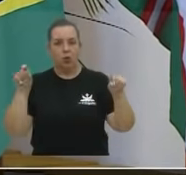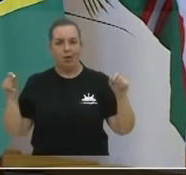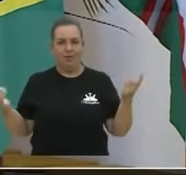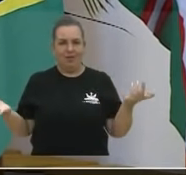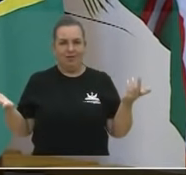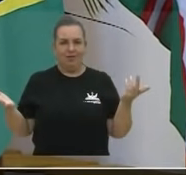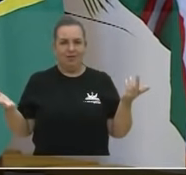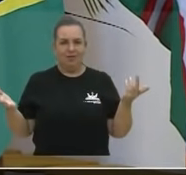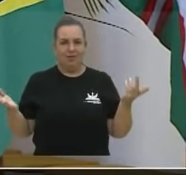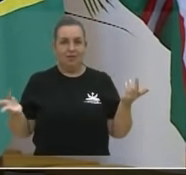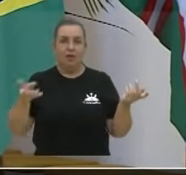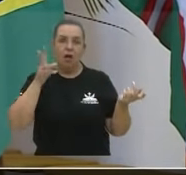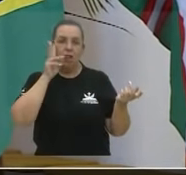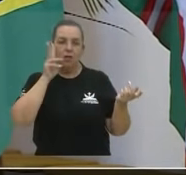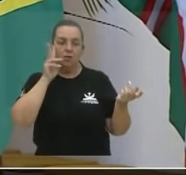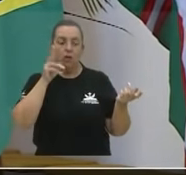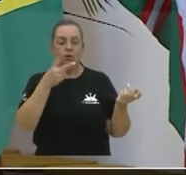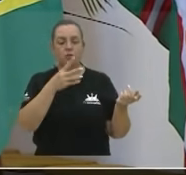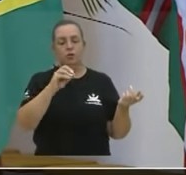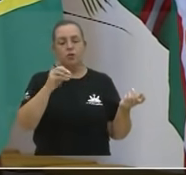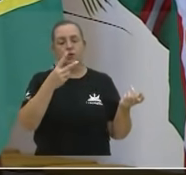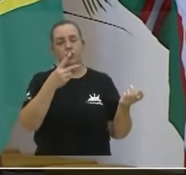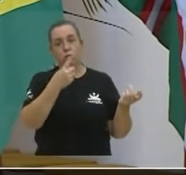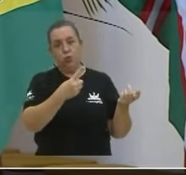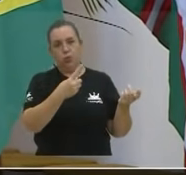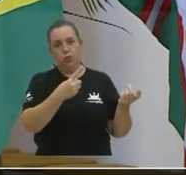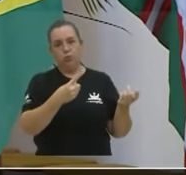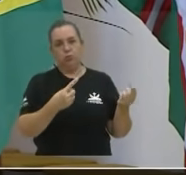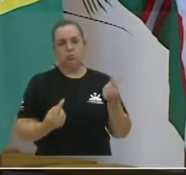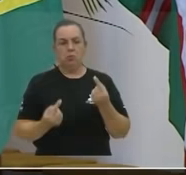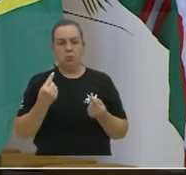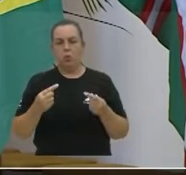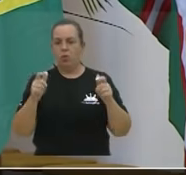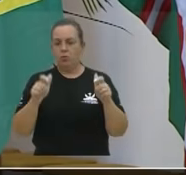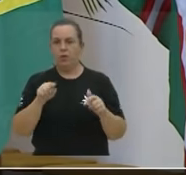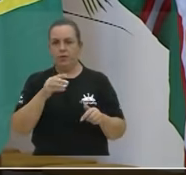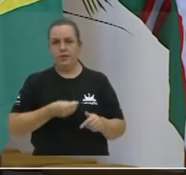Na história de 2021,